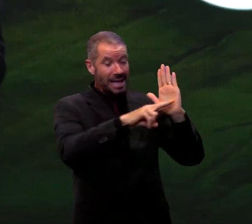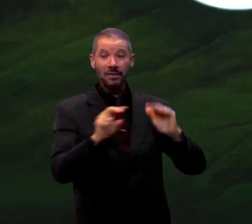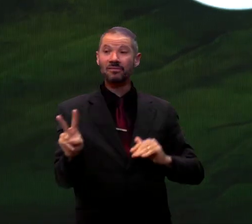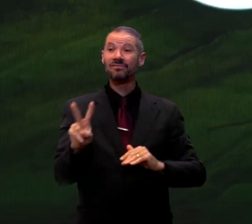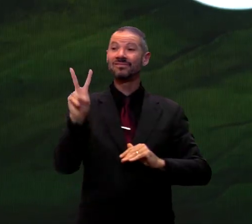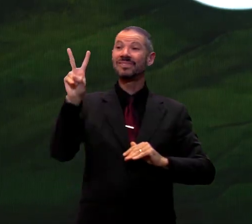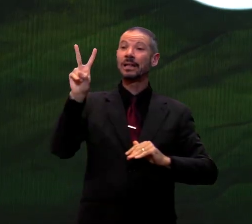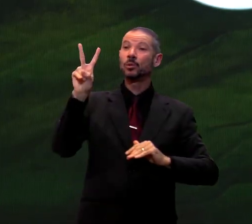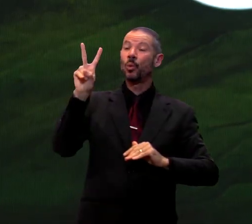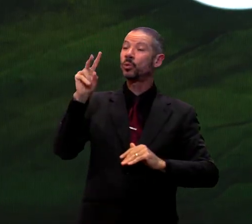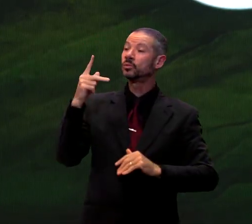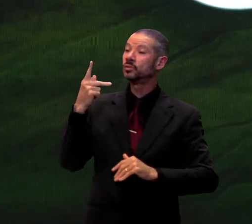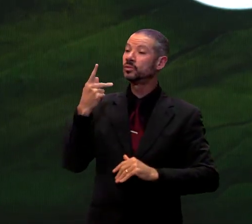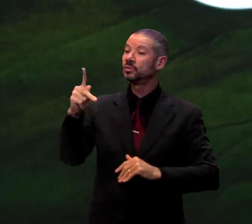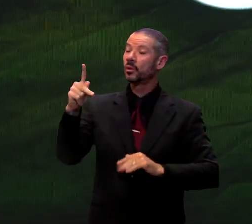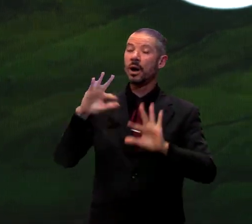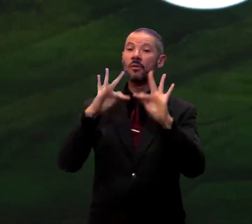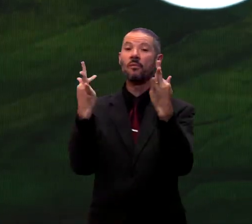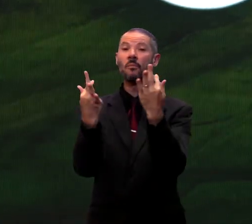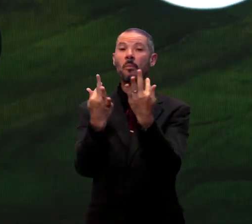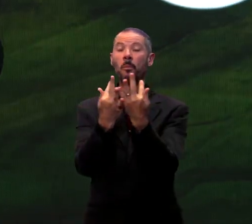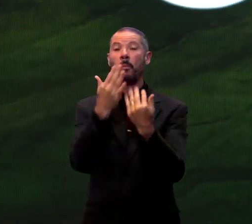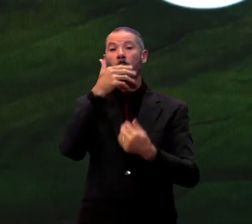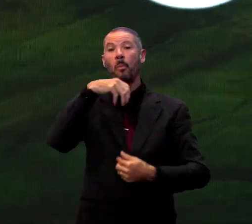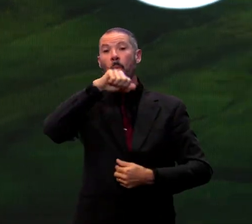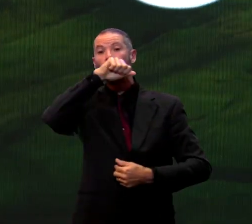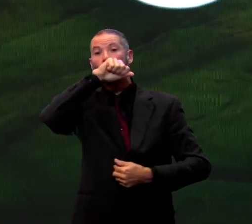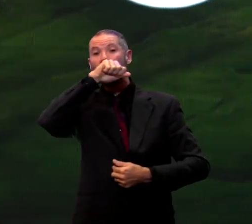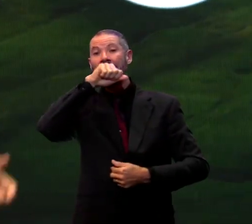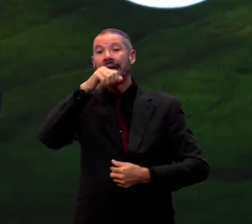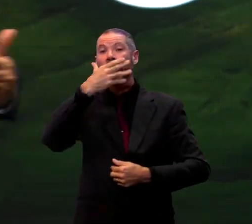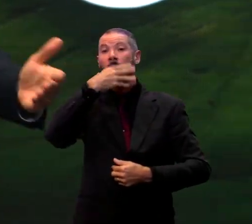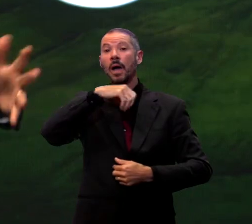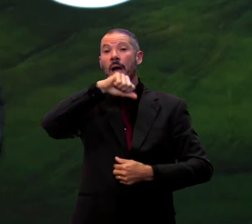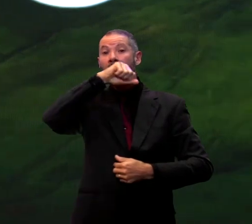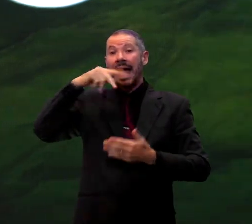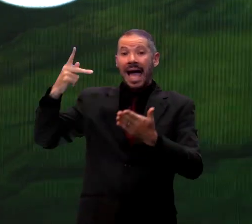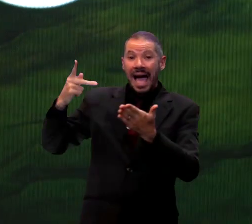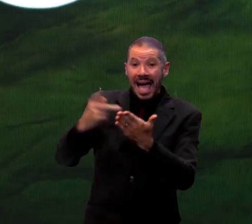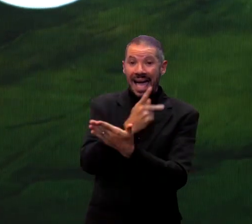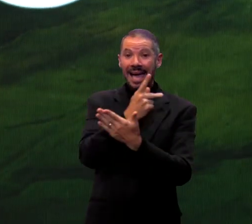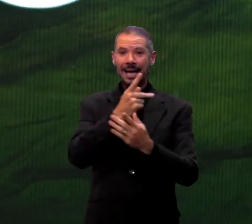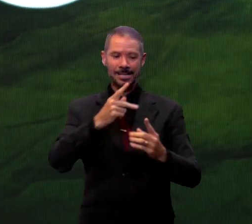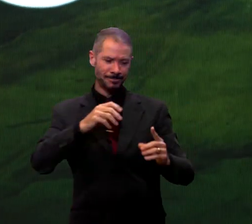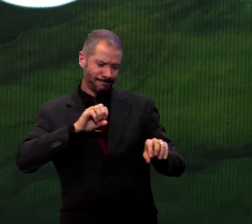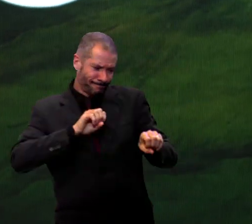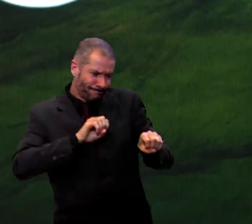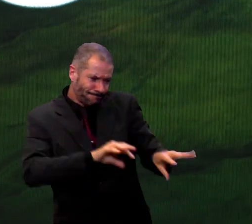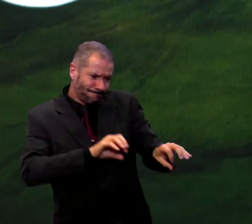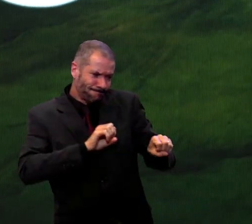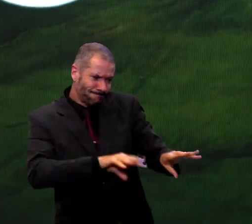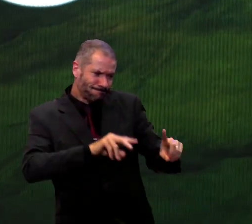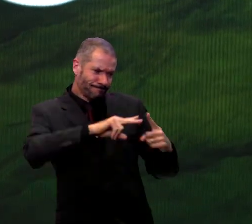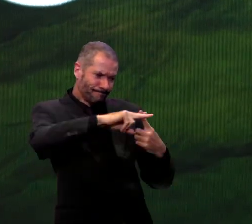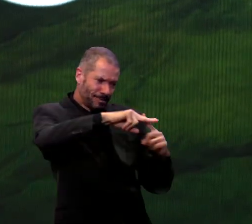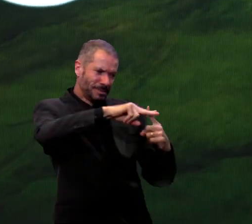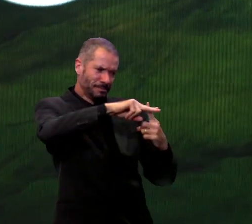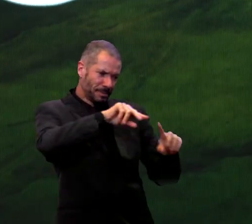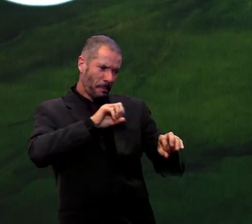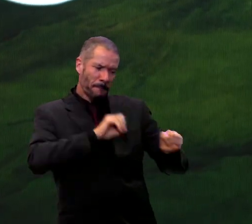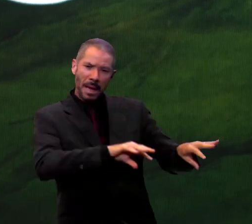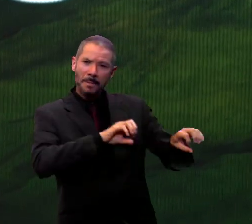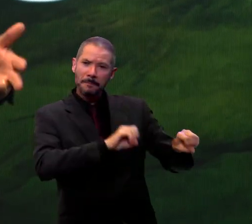princípios com seus pais e por vezes erram e têm de ser moldados ali. E a gente